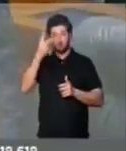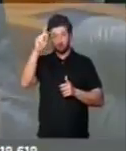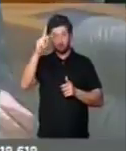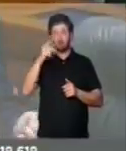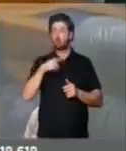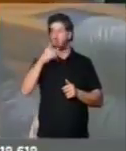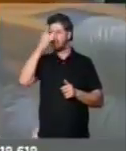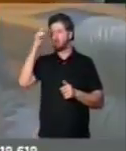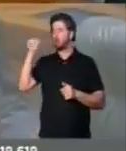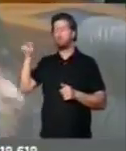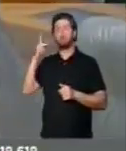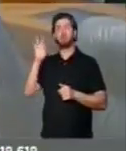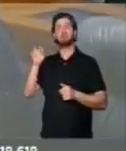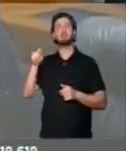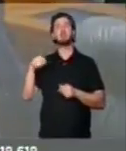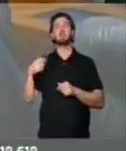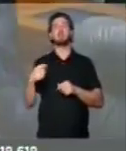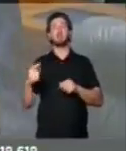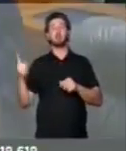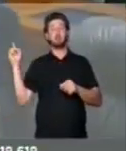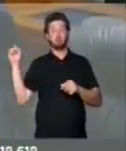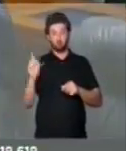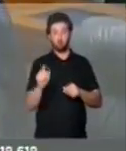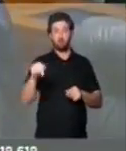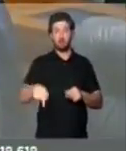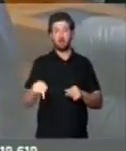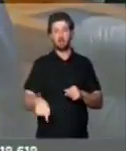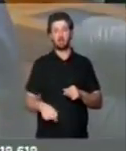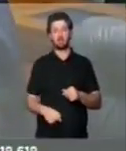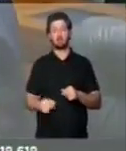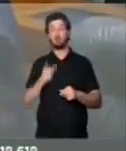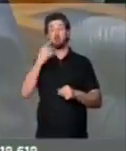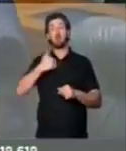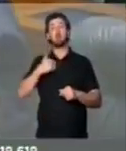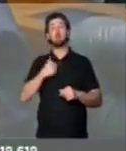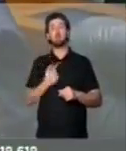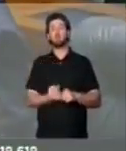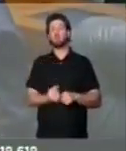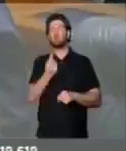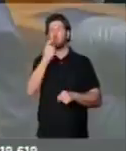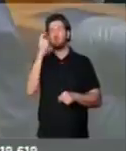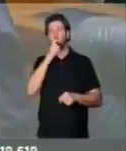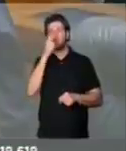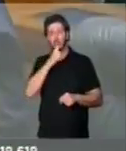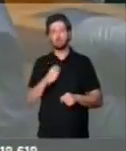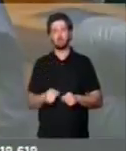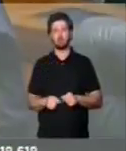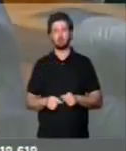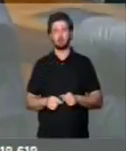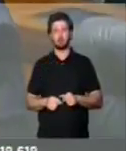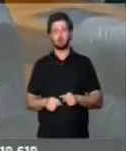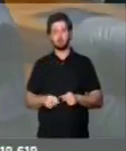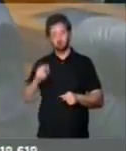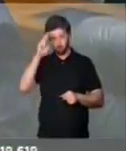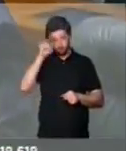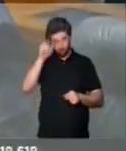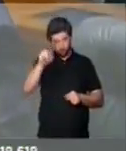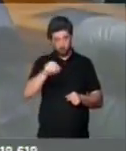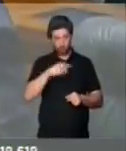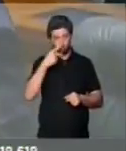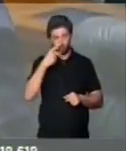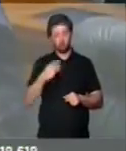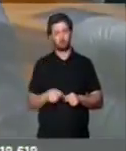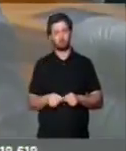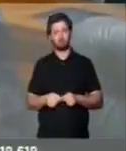que alguém aqui do PT entre no plenário e me diga uma mentira que Vossa Excelência falou